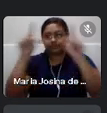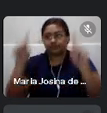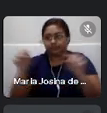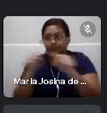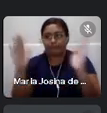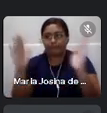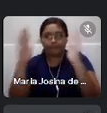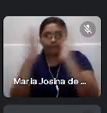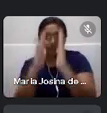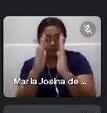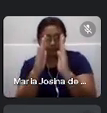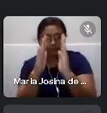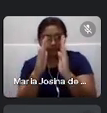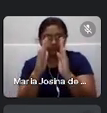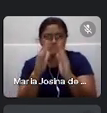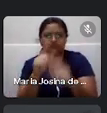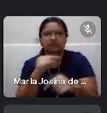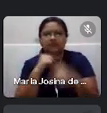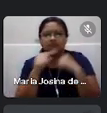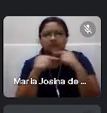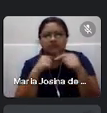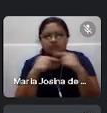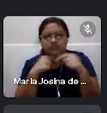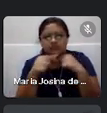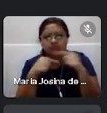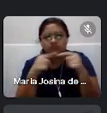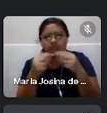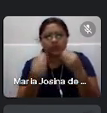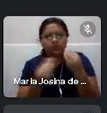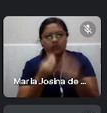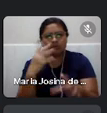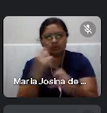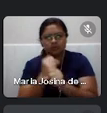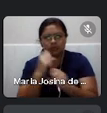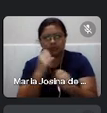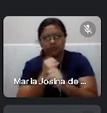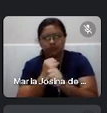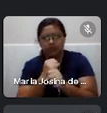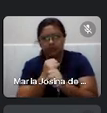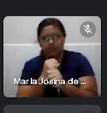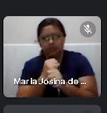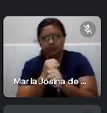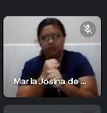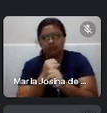Alguma dúvida sobre como calcular essa possibilidade, gente?